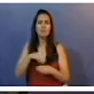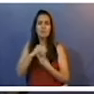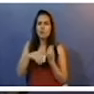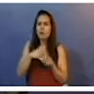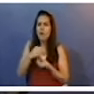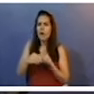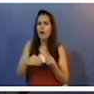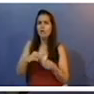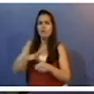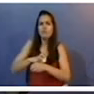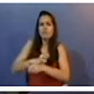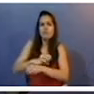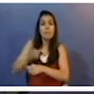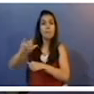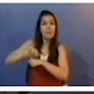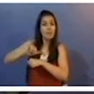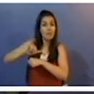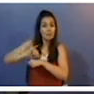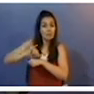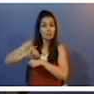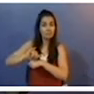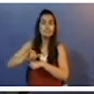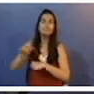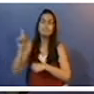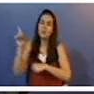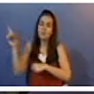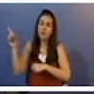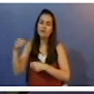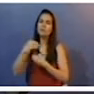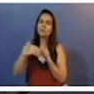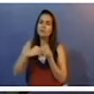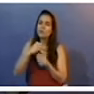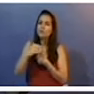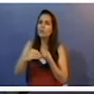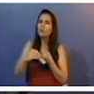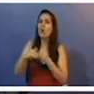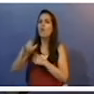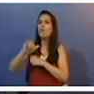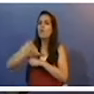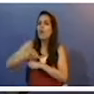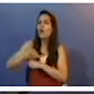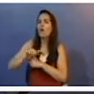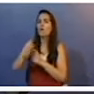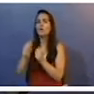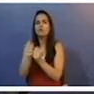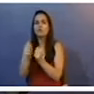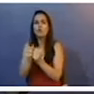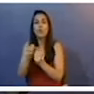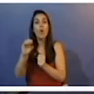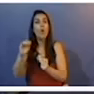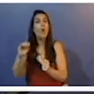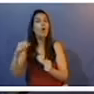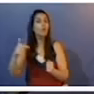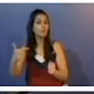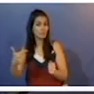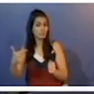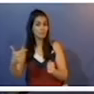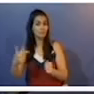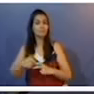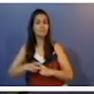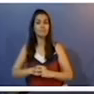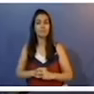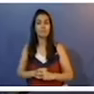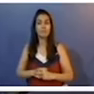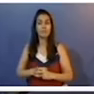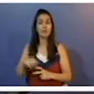enferrujados. Então, a oxidação é uma reação química do ferro que compõe esse material, mais o